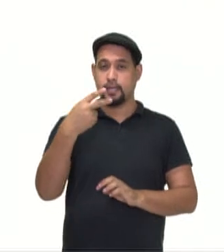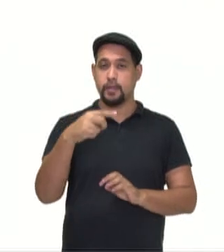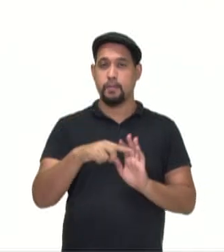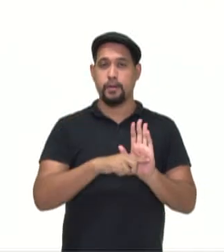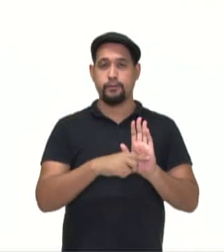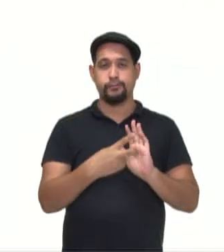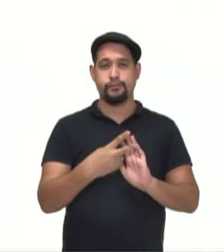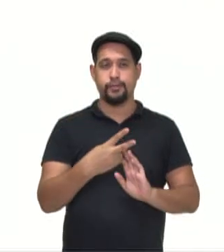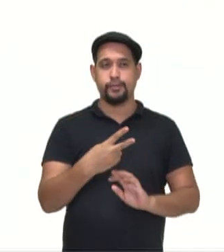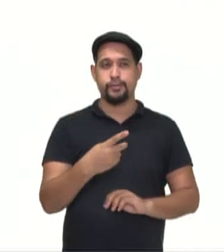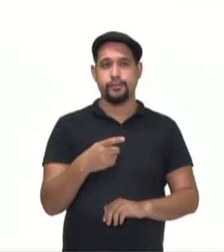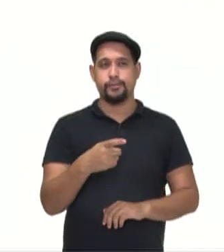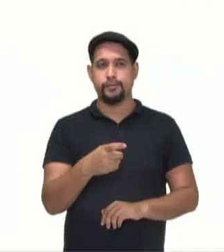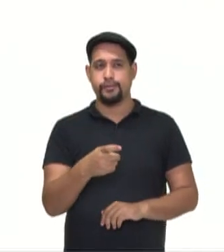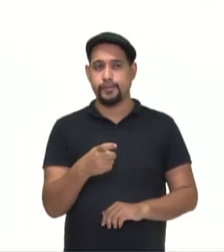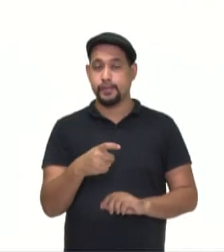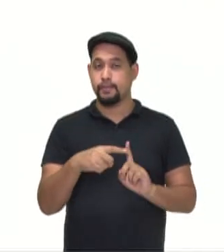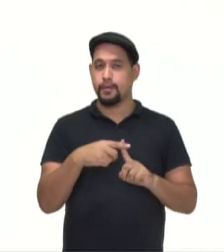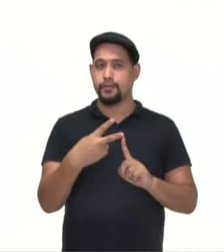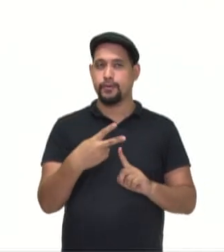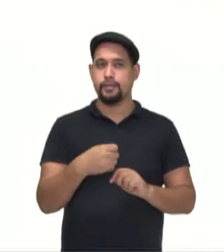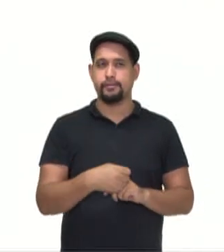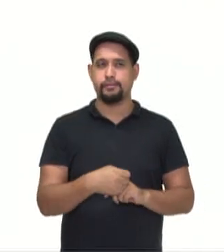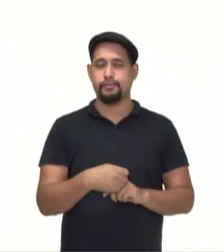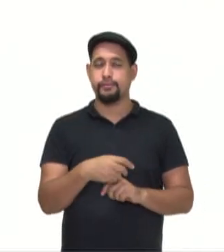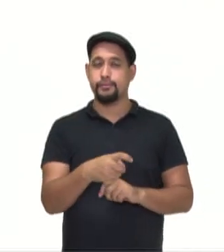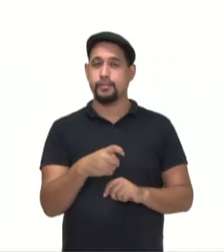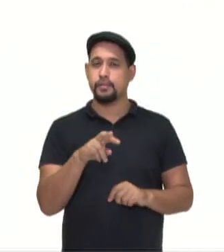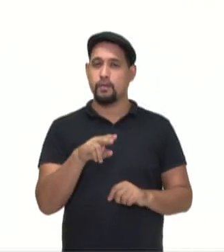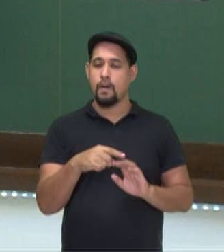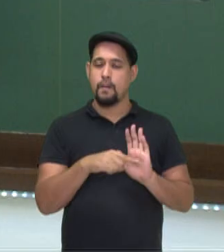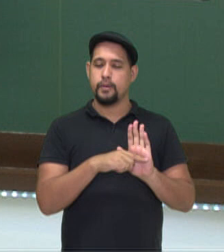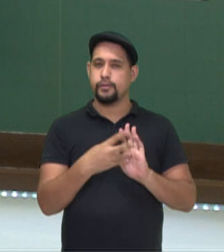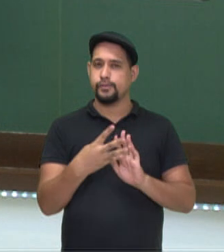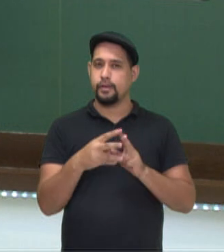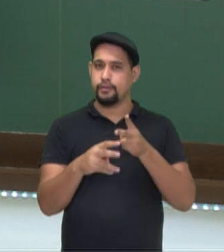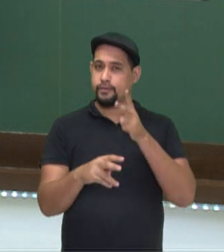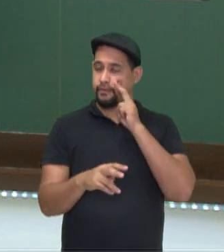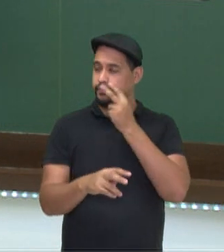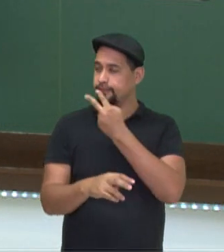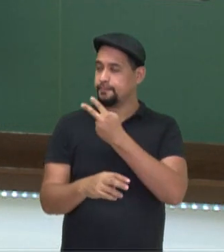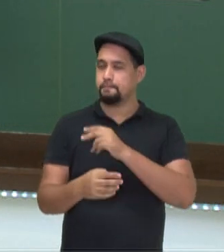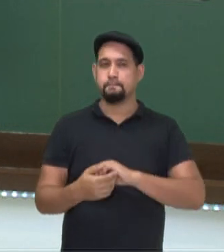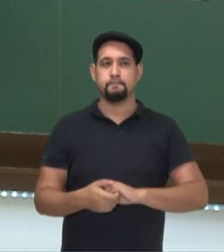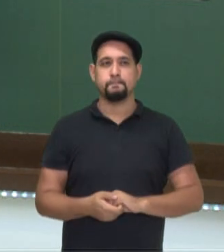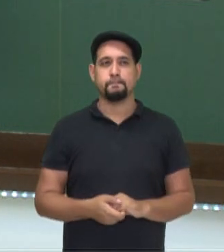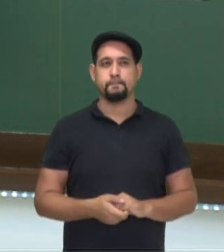mais 2 e o x é igual a menos 4. Confere comigo a resolução.